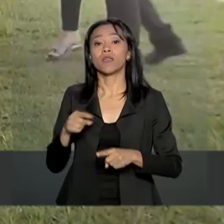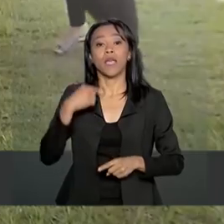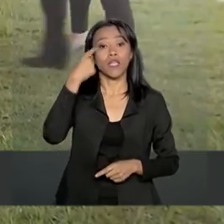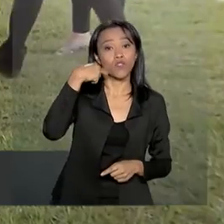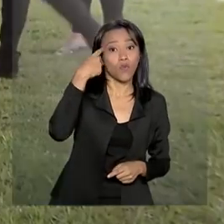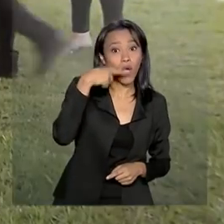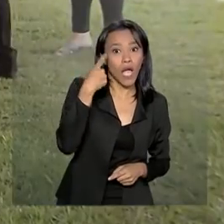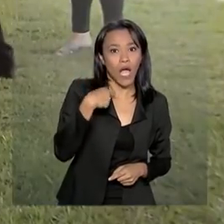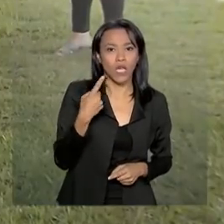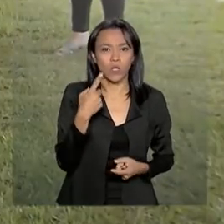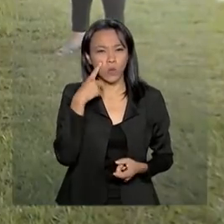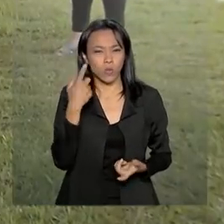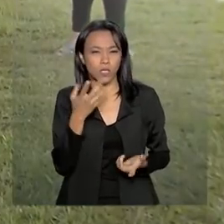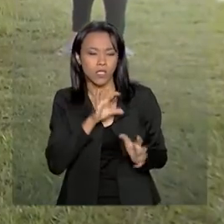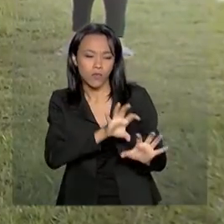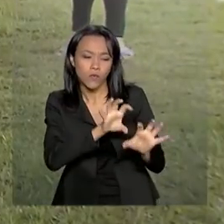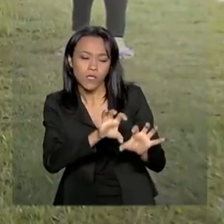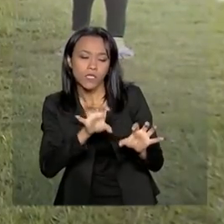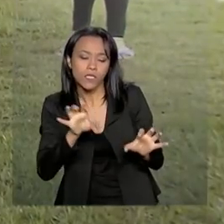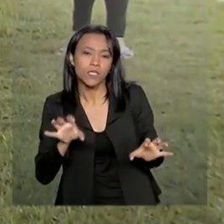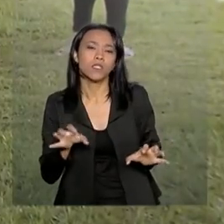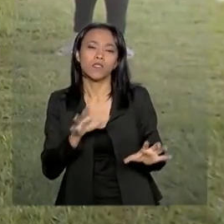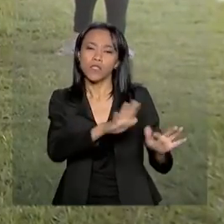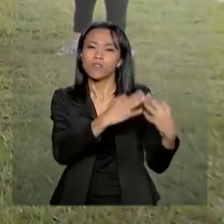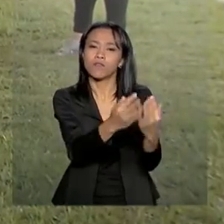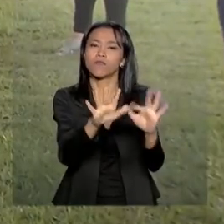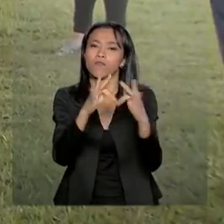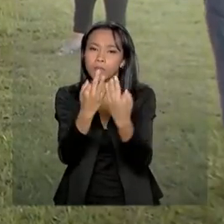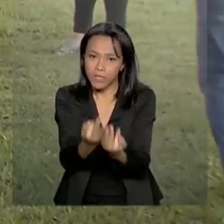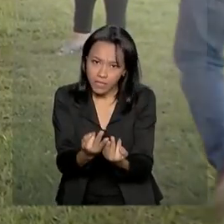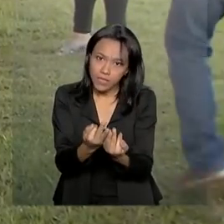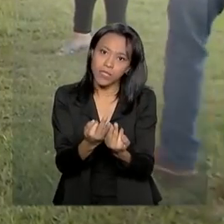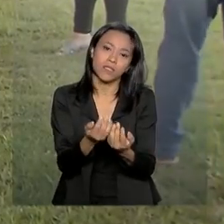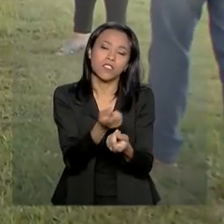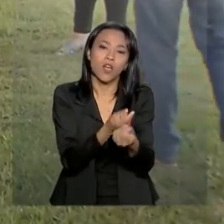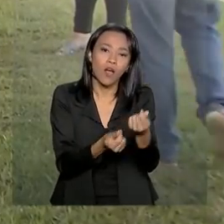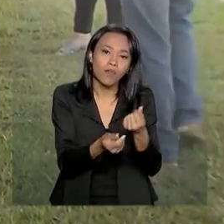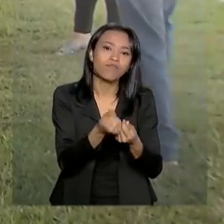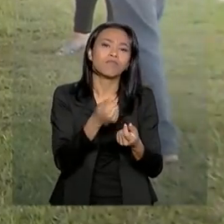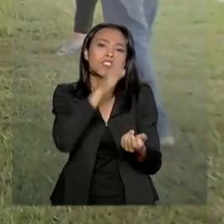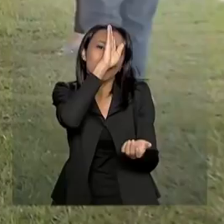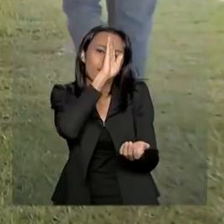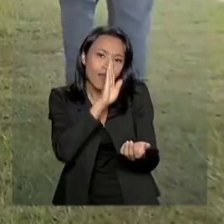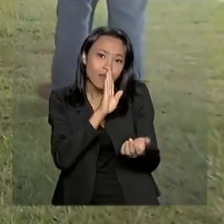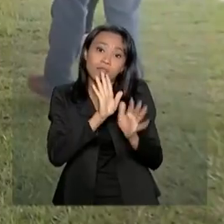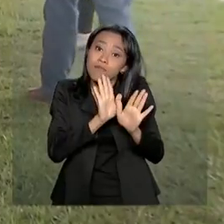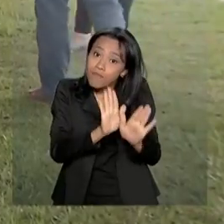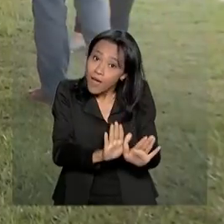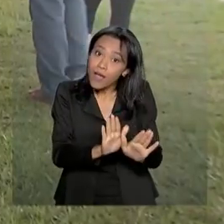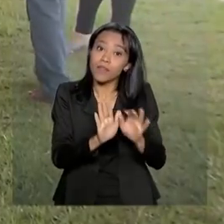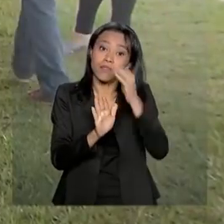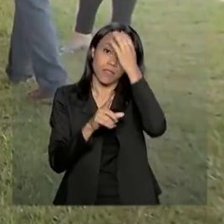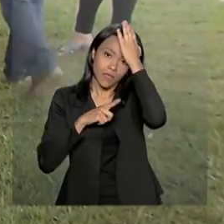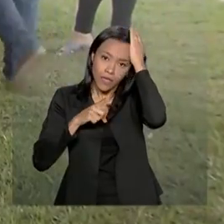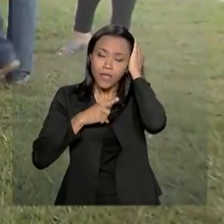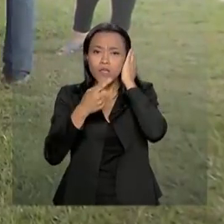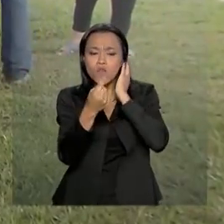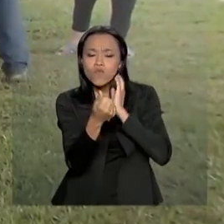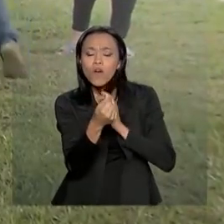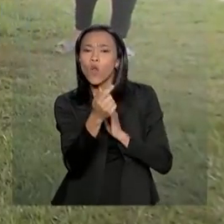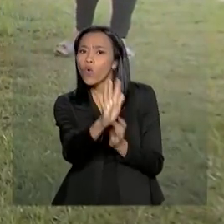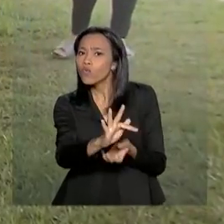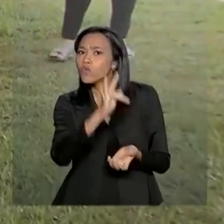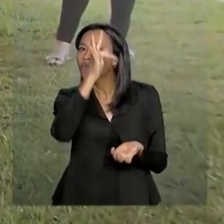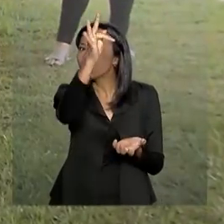advogados aliciando parentes das vítimas dessa tragédia, oferecendo um serviço como gratuito, mas em que há uma cobrança futura